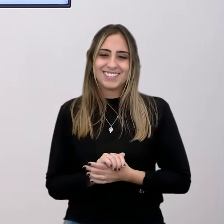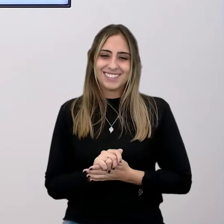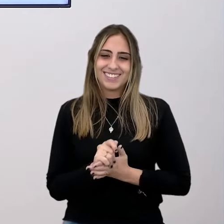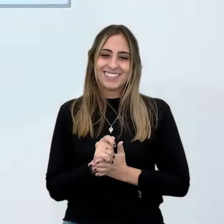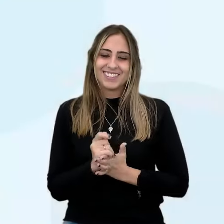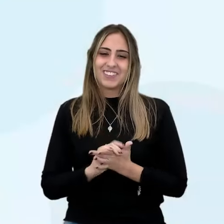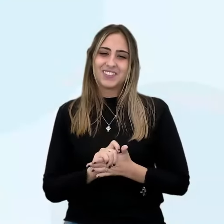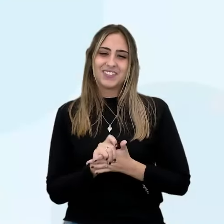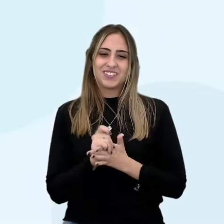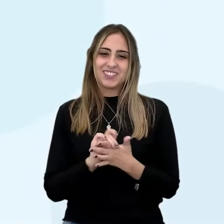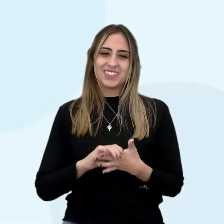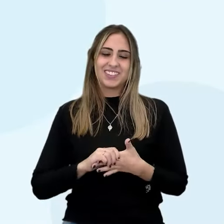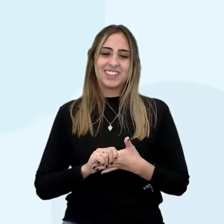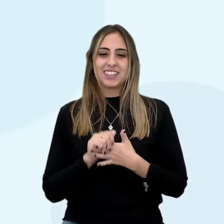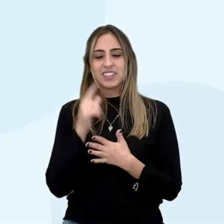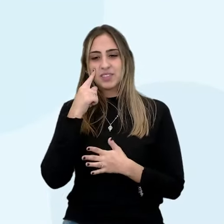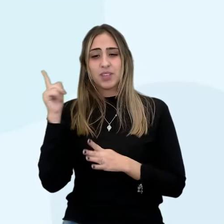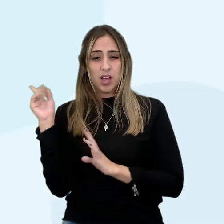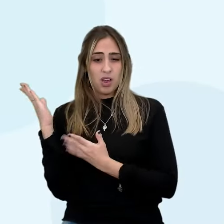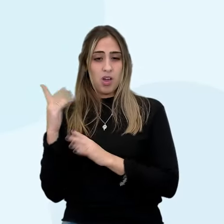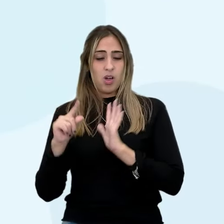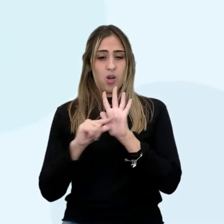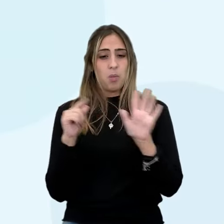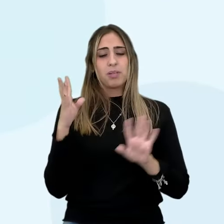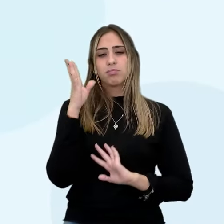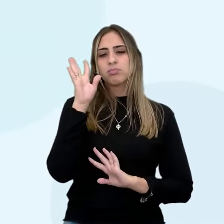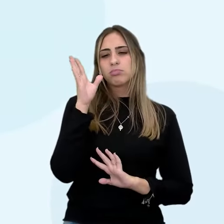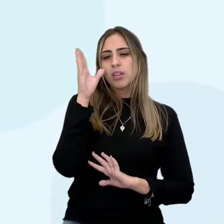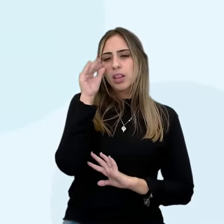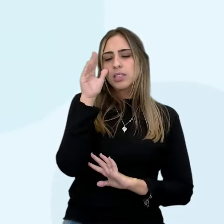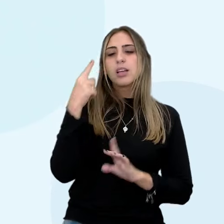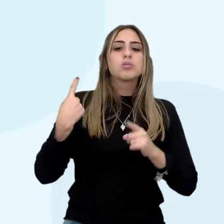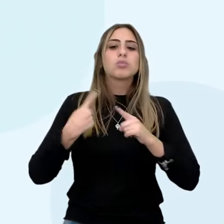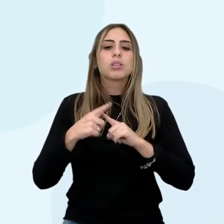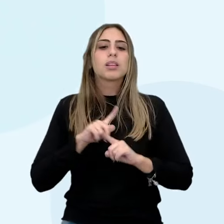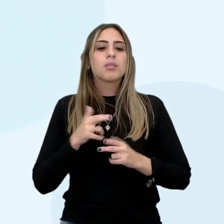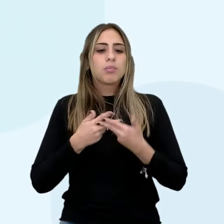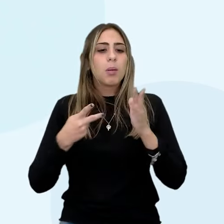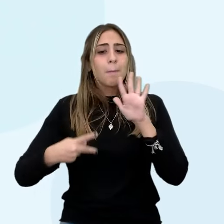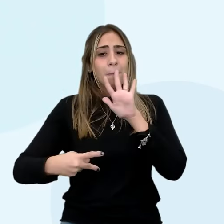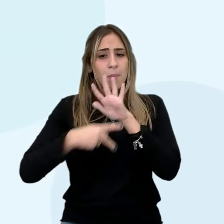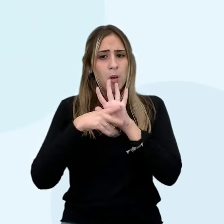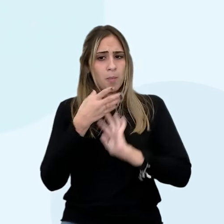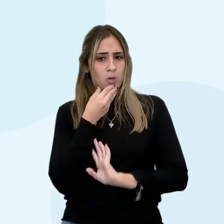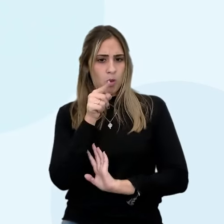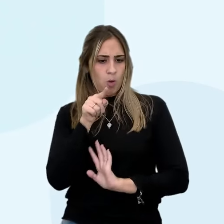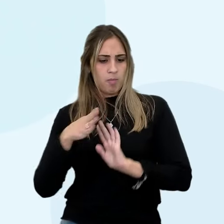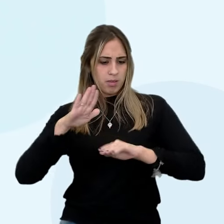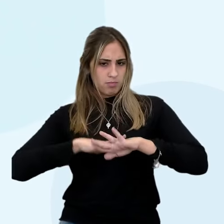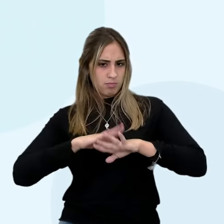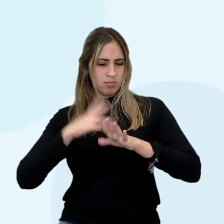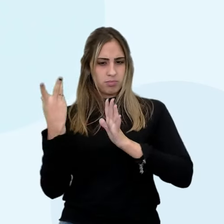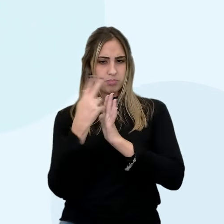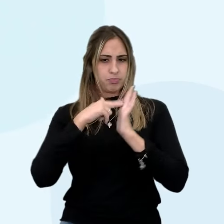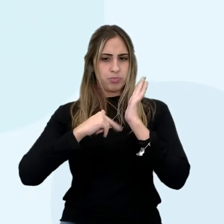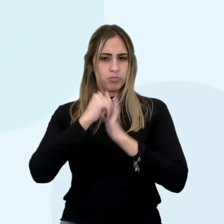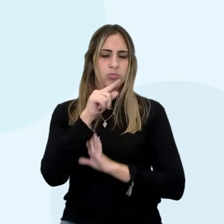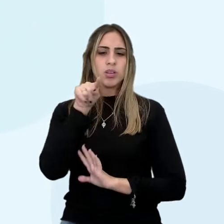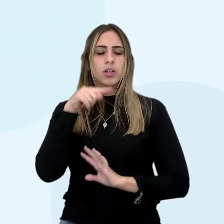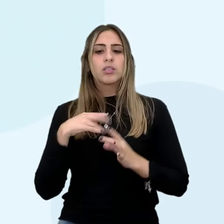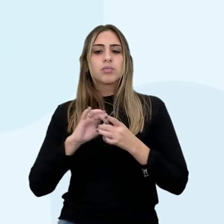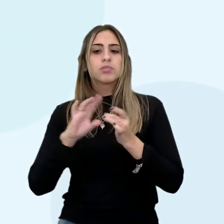gente mais uma obra aqui essa obra que é interessante porque a gente tem uma recomendação do próprio kandinsky sobre como